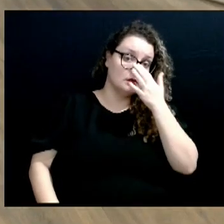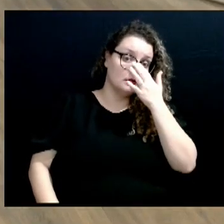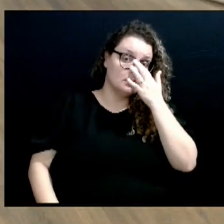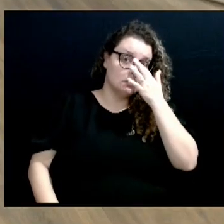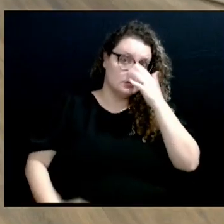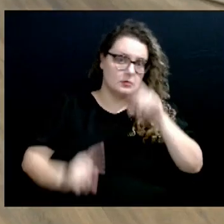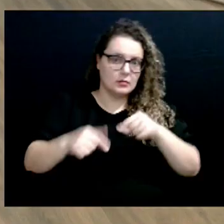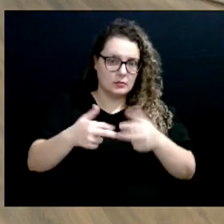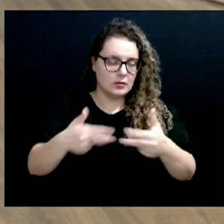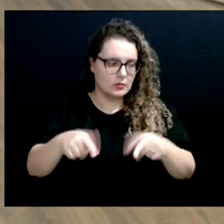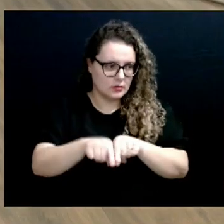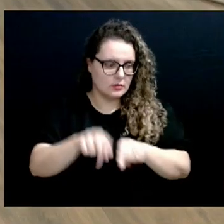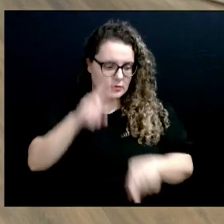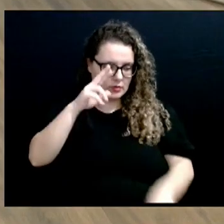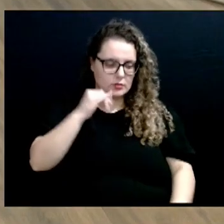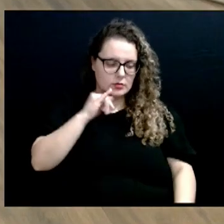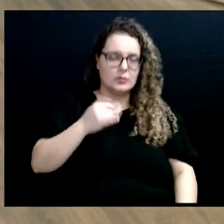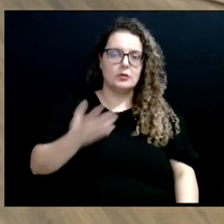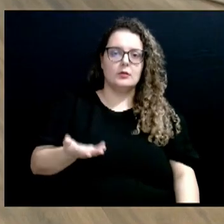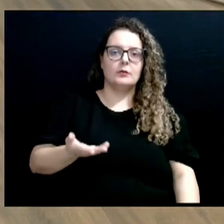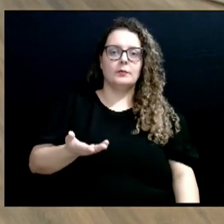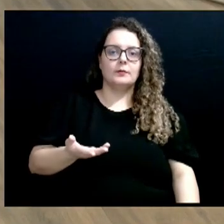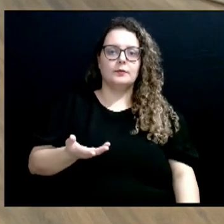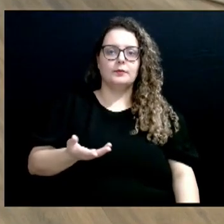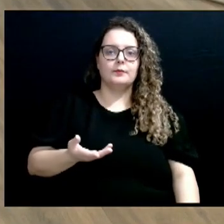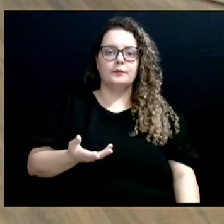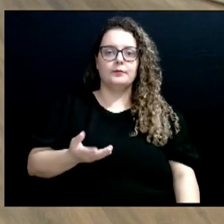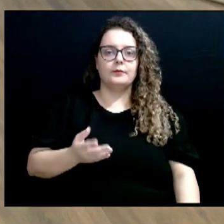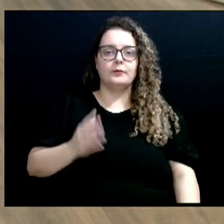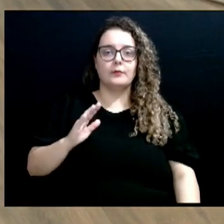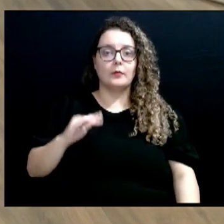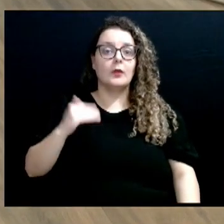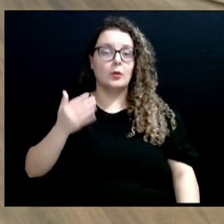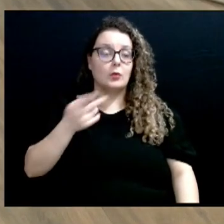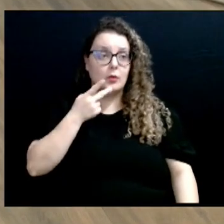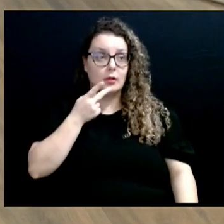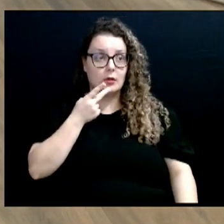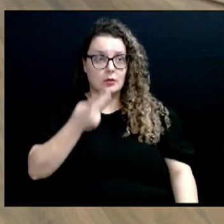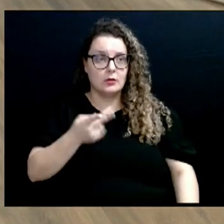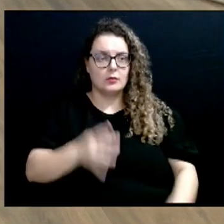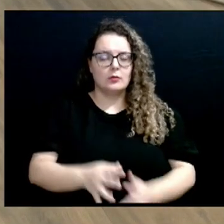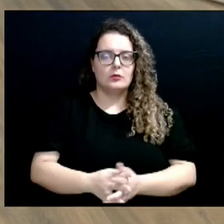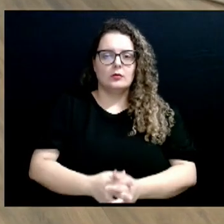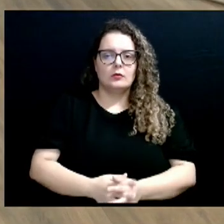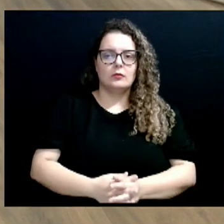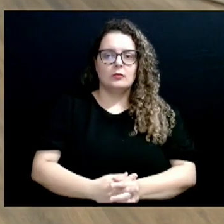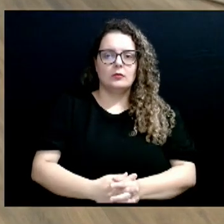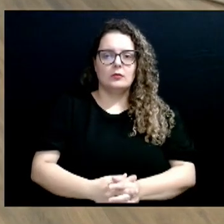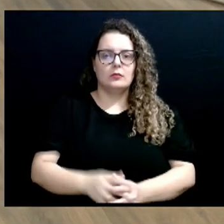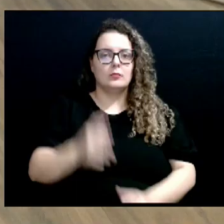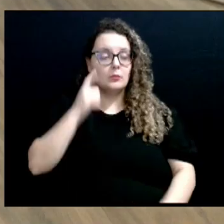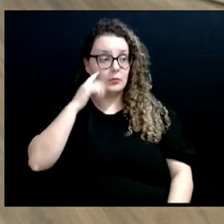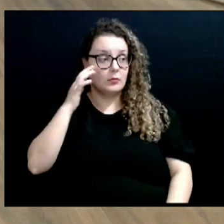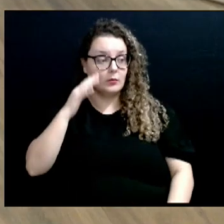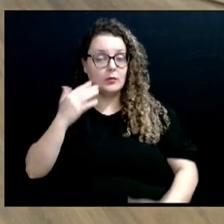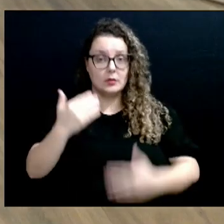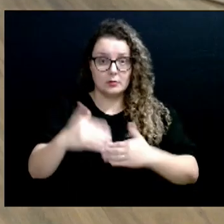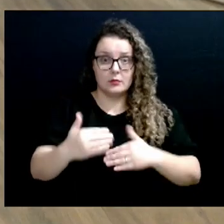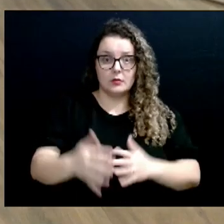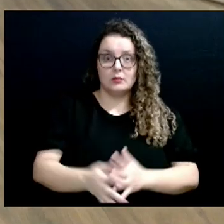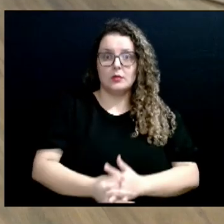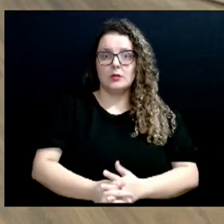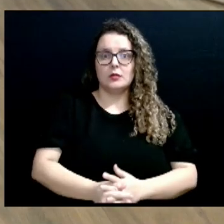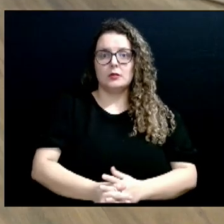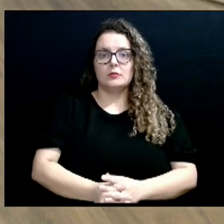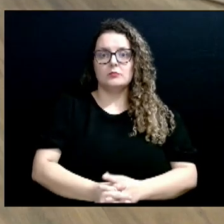o senhor comentou, que é o seguinte, quando a gente fala assim, pensando nas provas, né? Se não